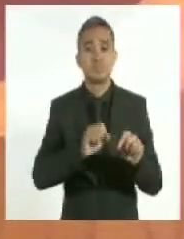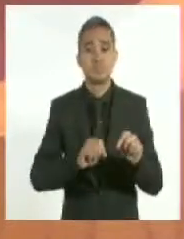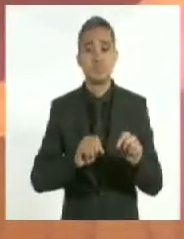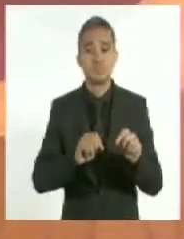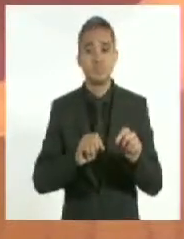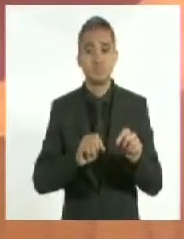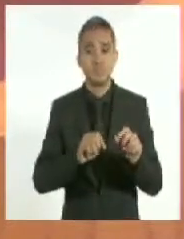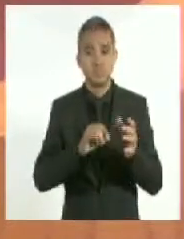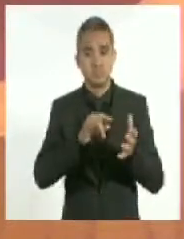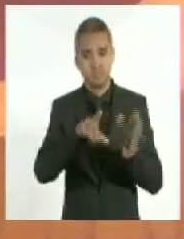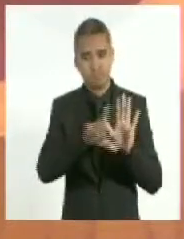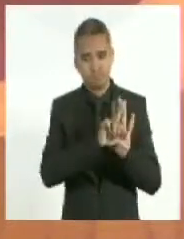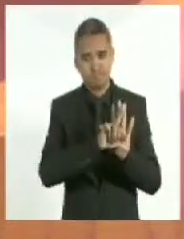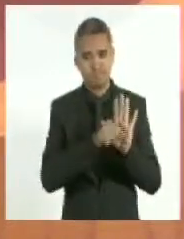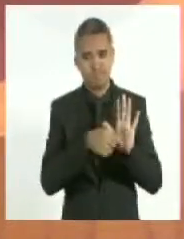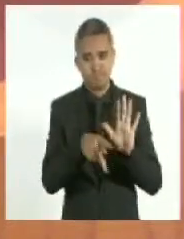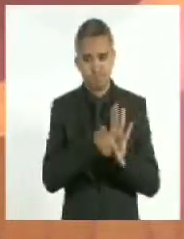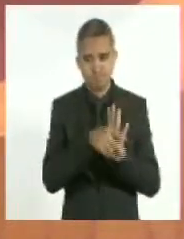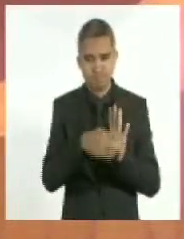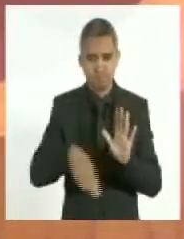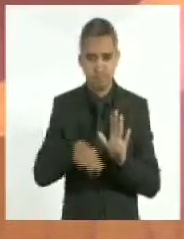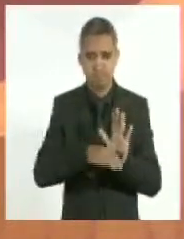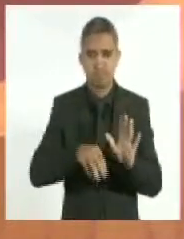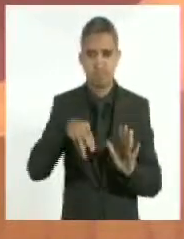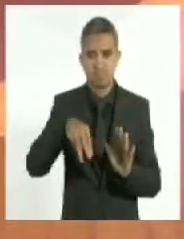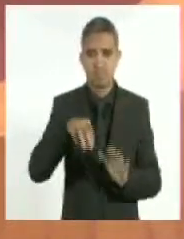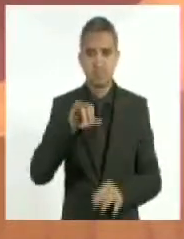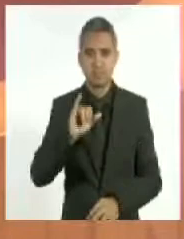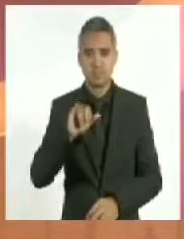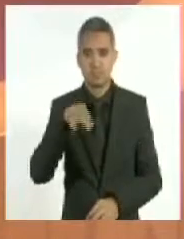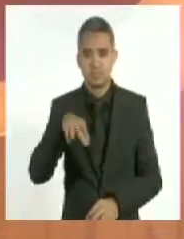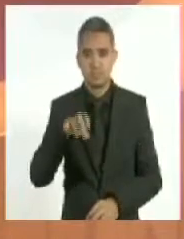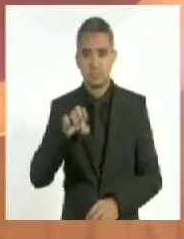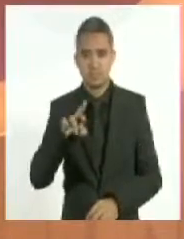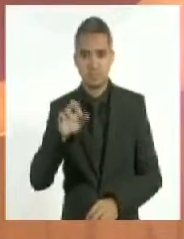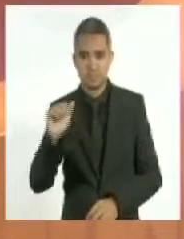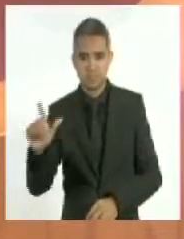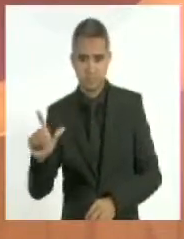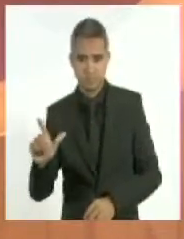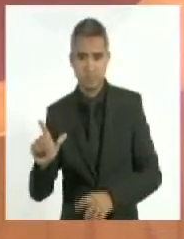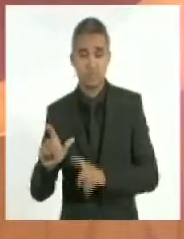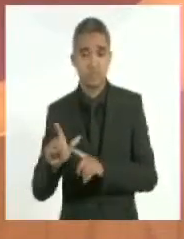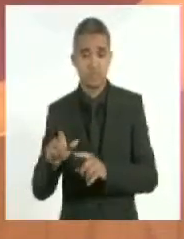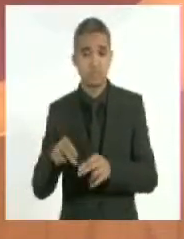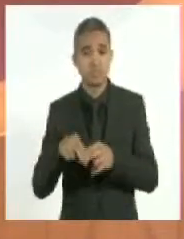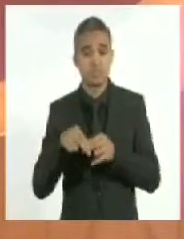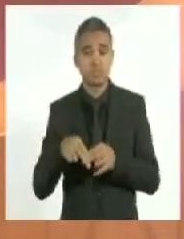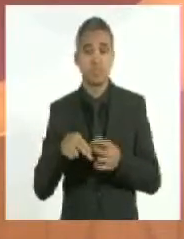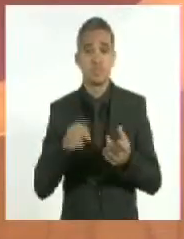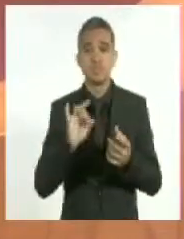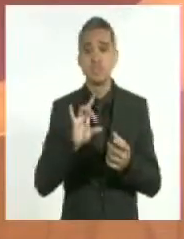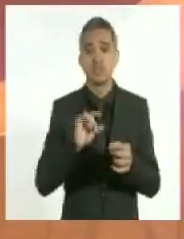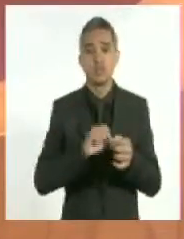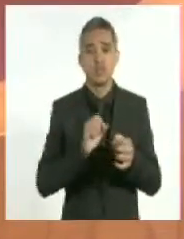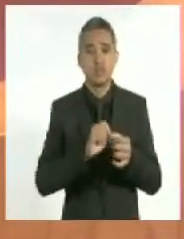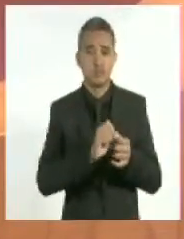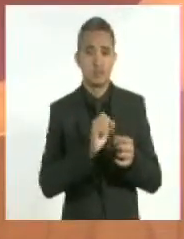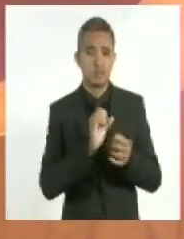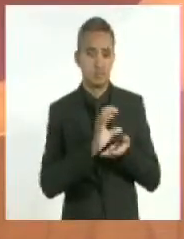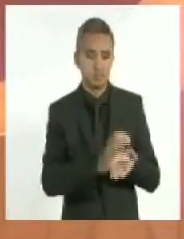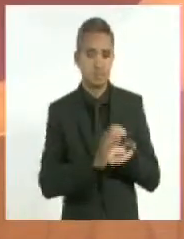não só contemplava os estados produtores, mas não os corredores de exportação, como é o caso do Maranhão e do Rio de Janeiro.